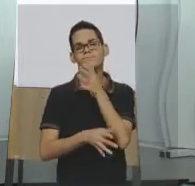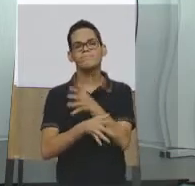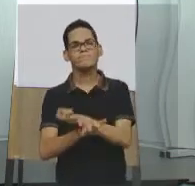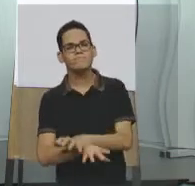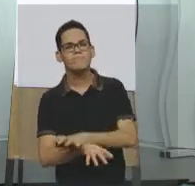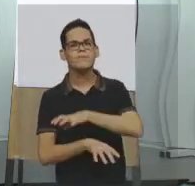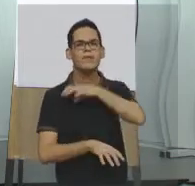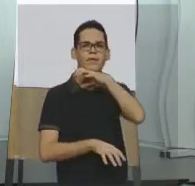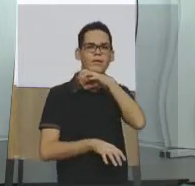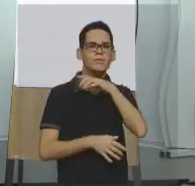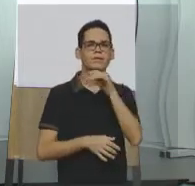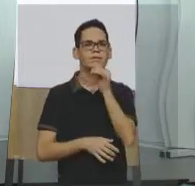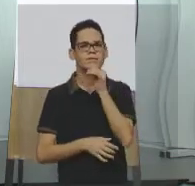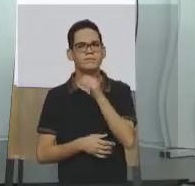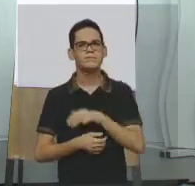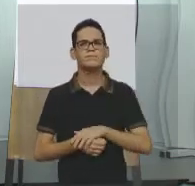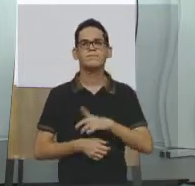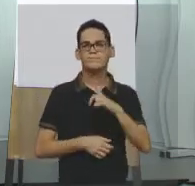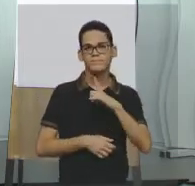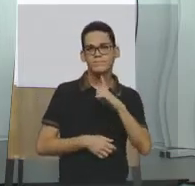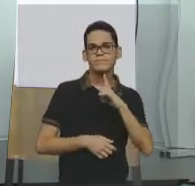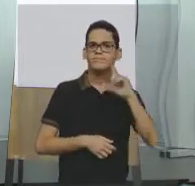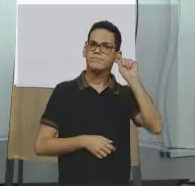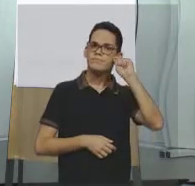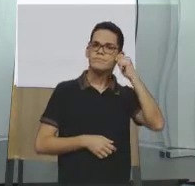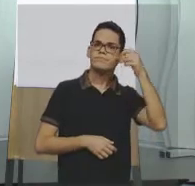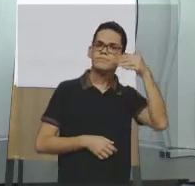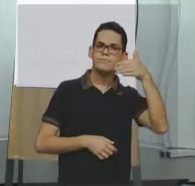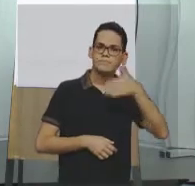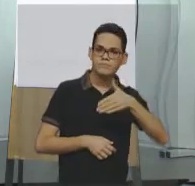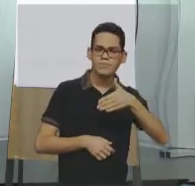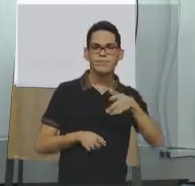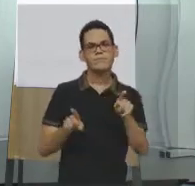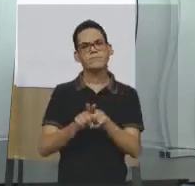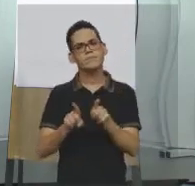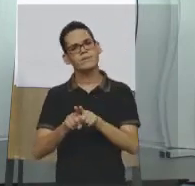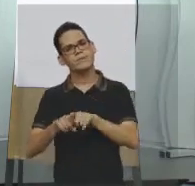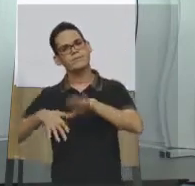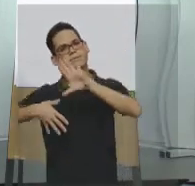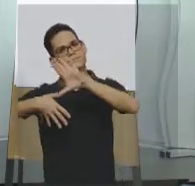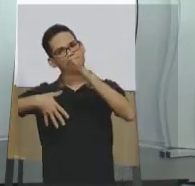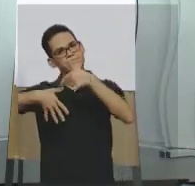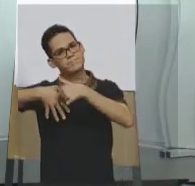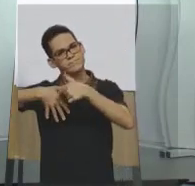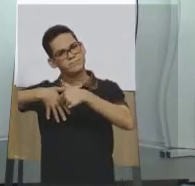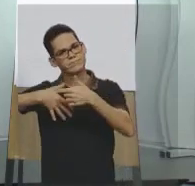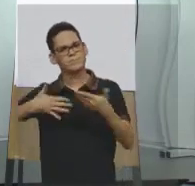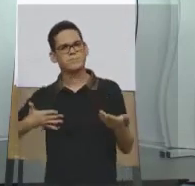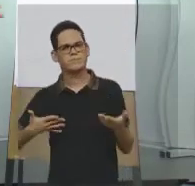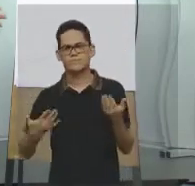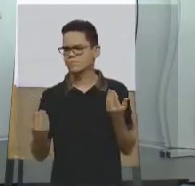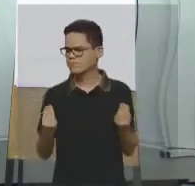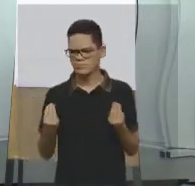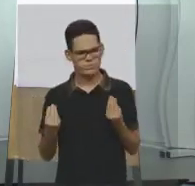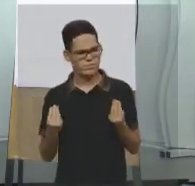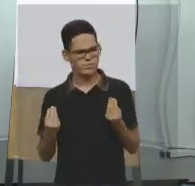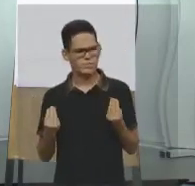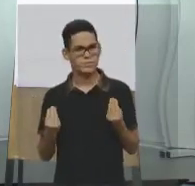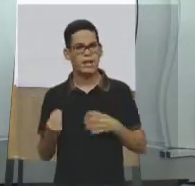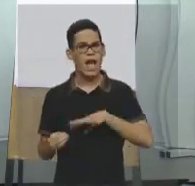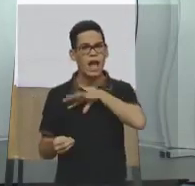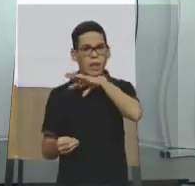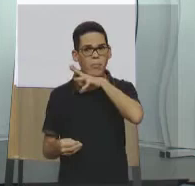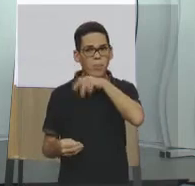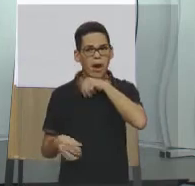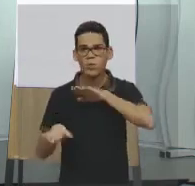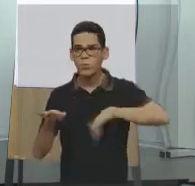são comuns tanto na África quanto na América do Sul, você imagina, poxa, esses animais não nadaram 7.000